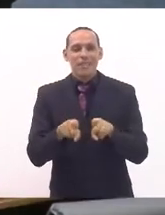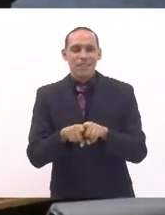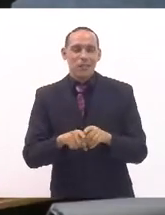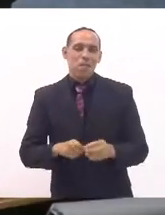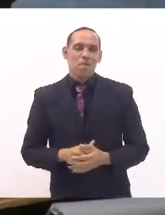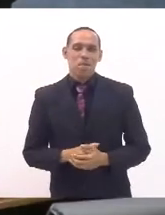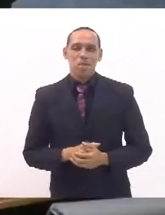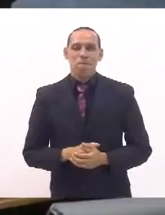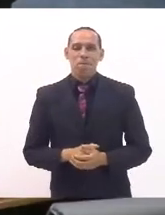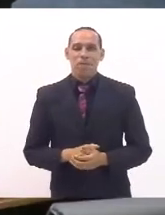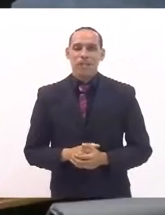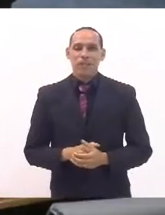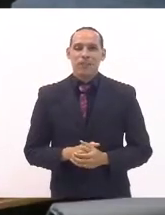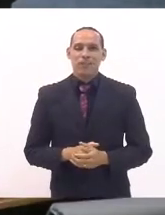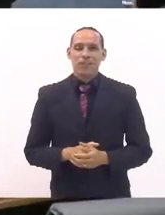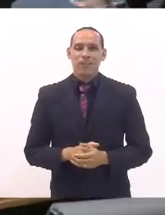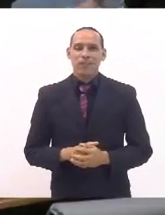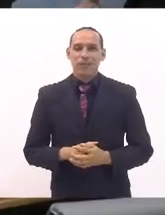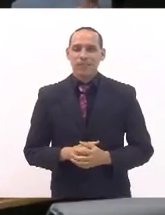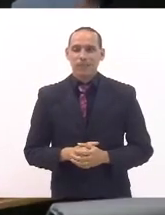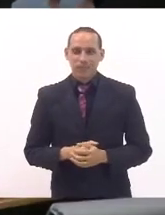peladinha ali fora, já volto.